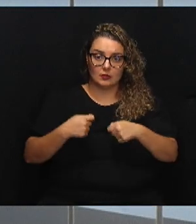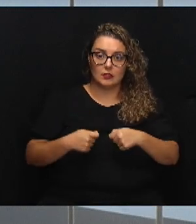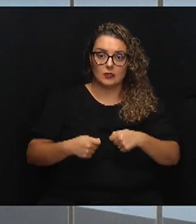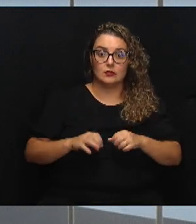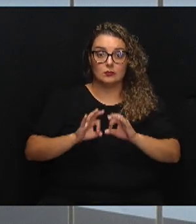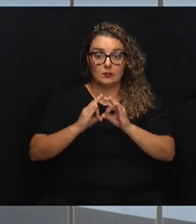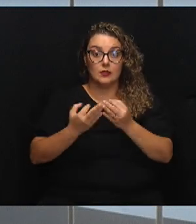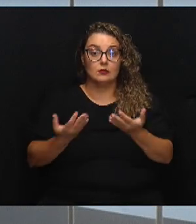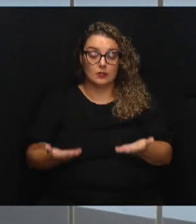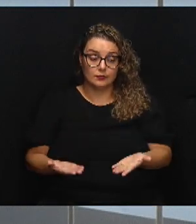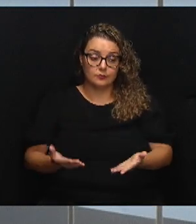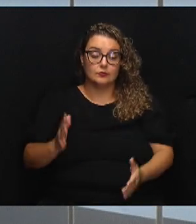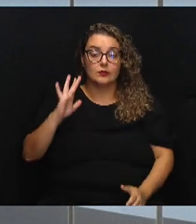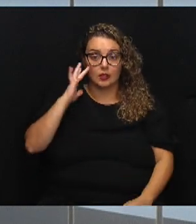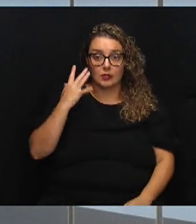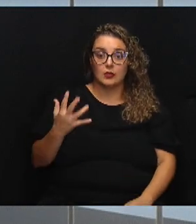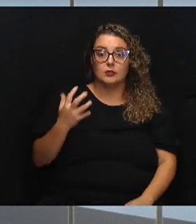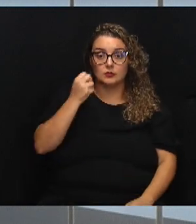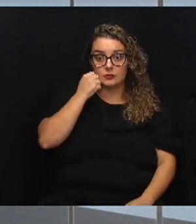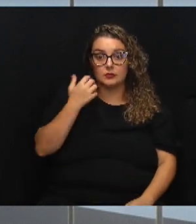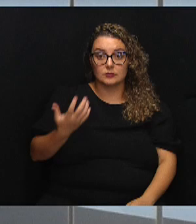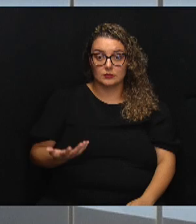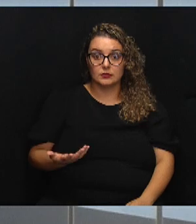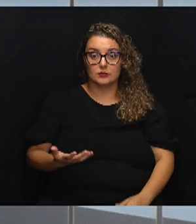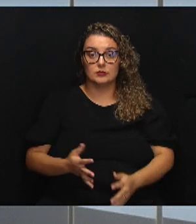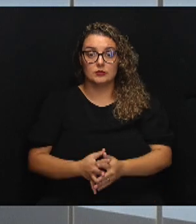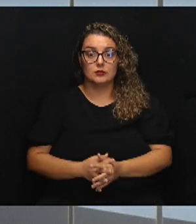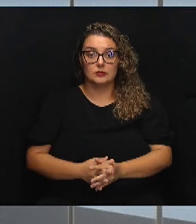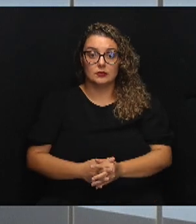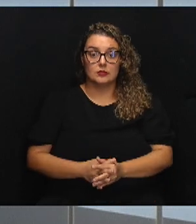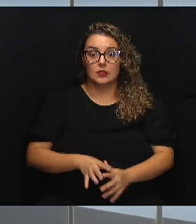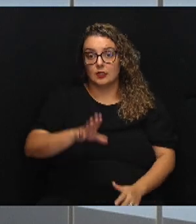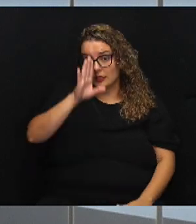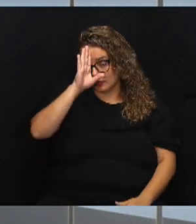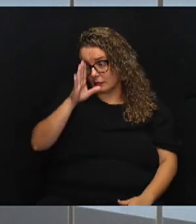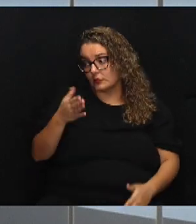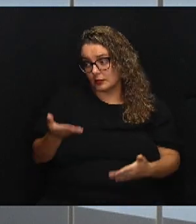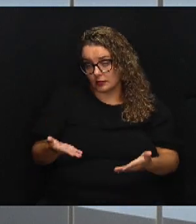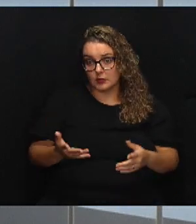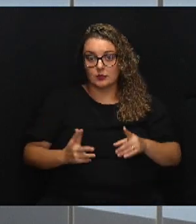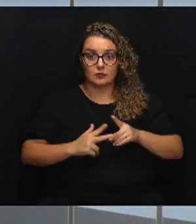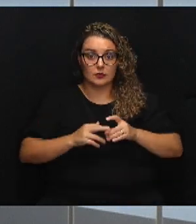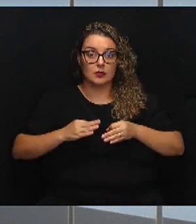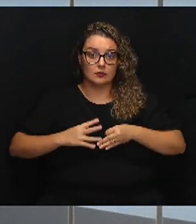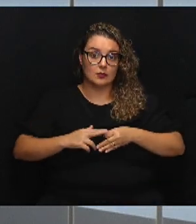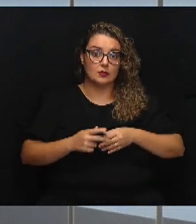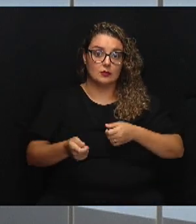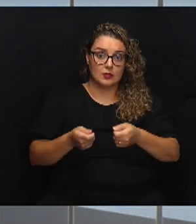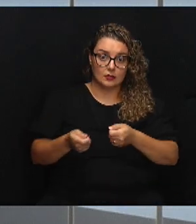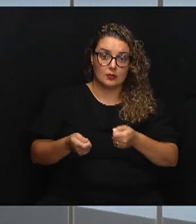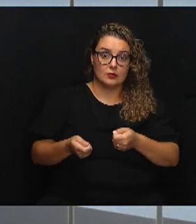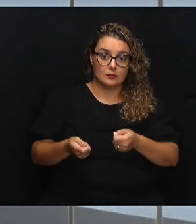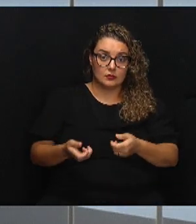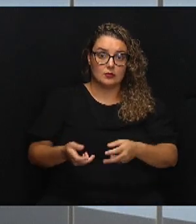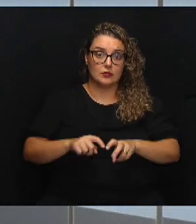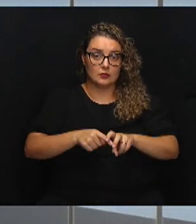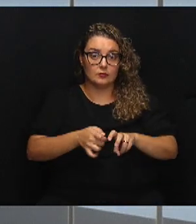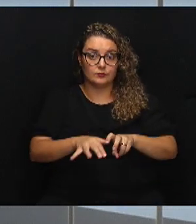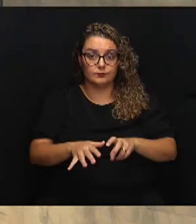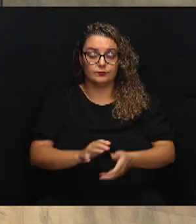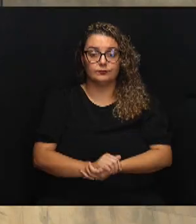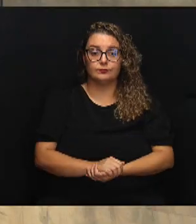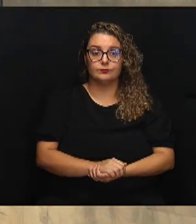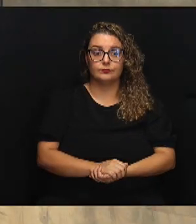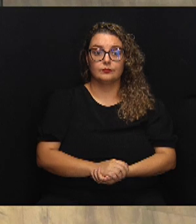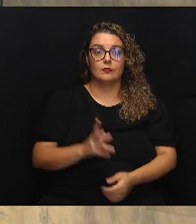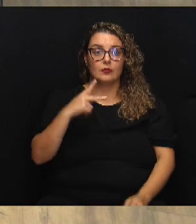de um lar, então acho que a adoção é o carro-chefe hoje, e a castração para controlar a população de animais.